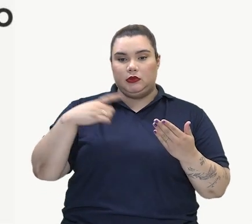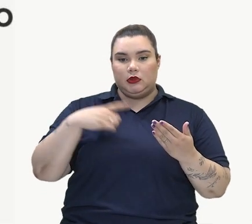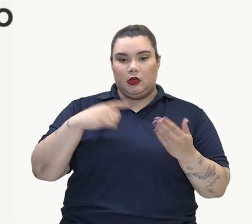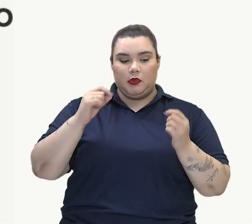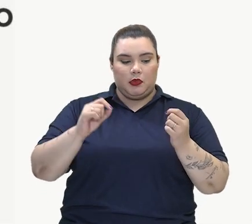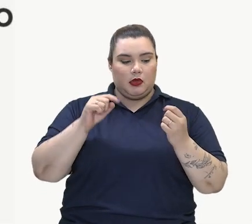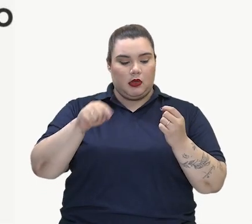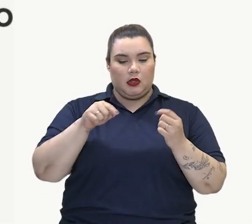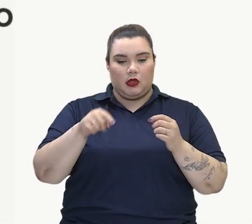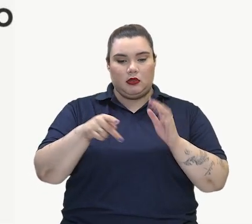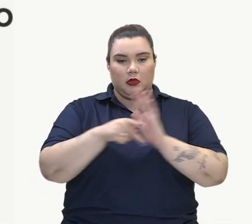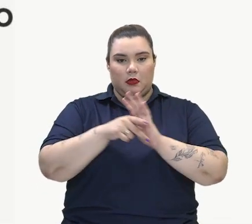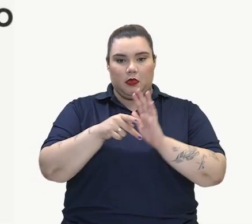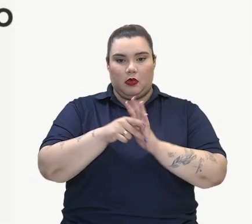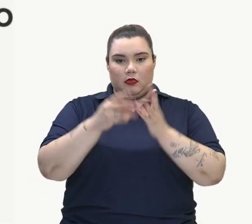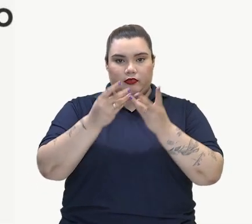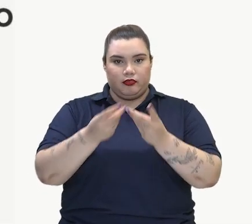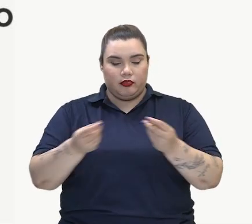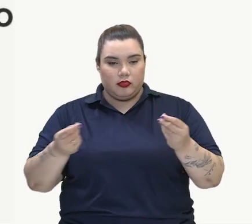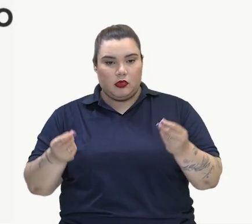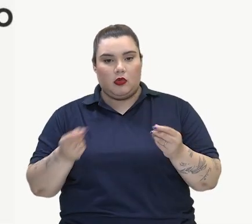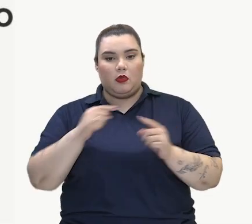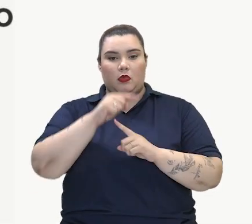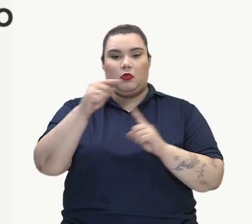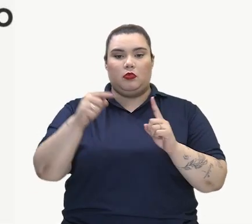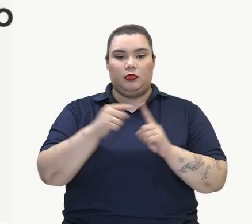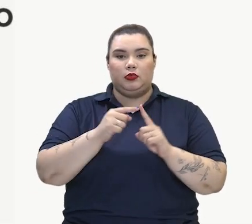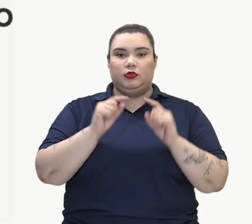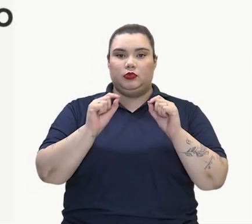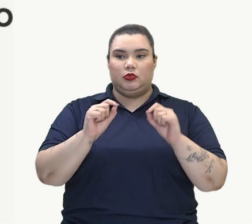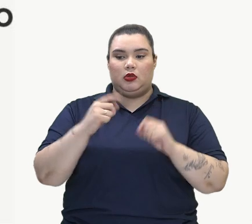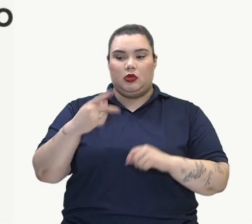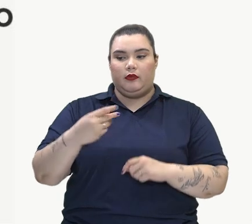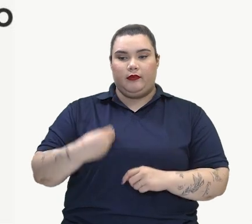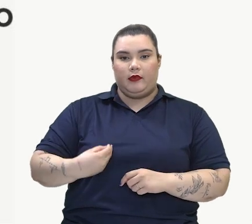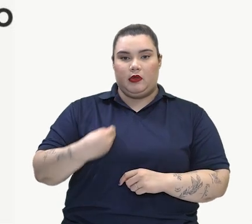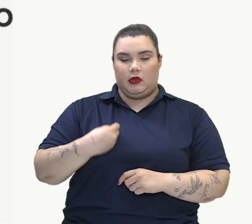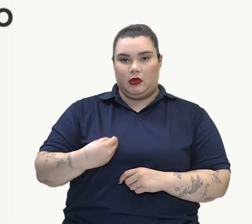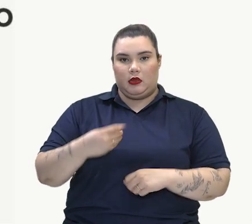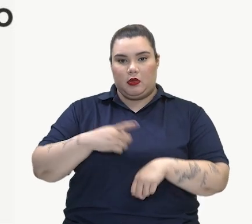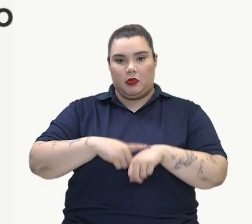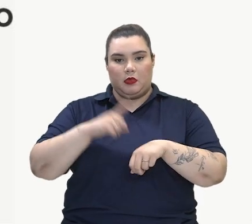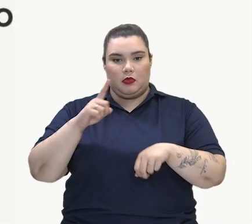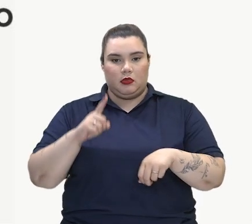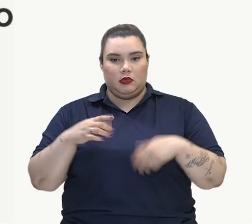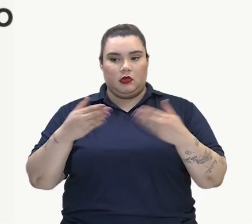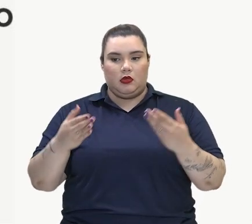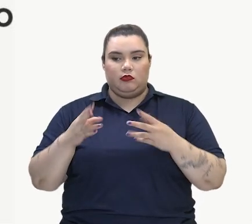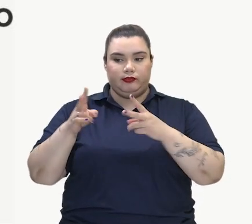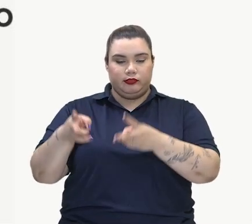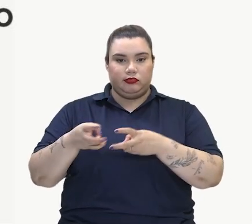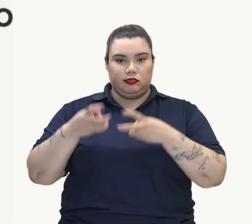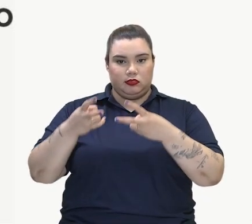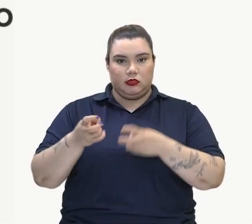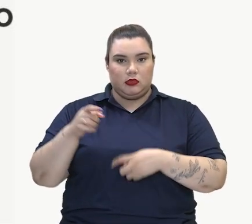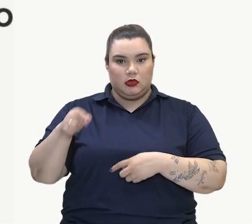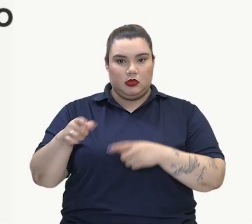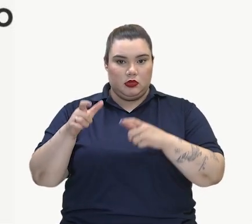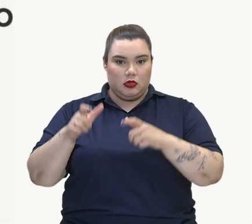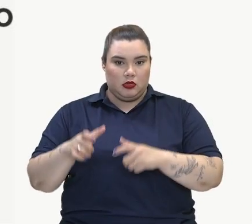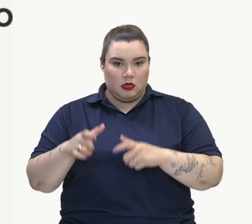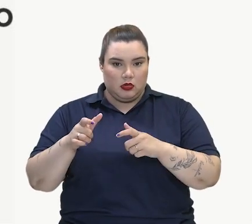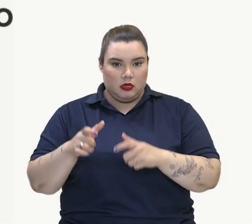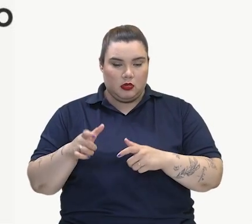da vegetação, né, o objetivo é a sua própria subsistência. Então, eles vão retirar aquela vegetação,